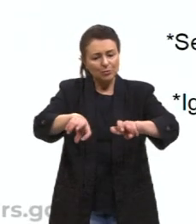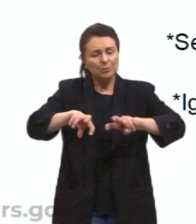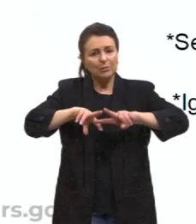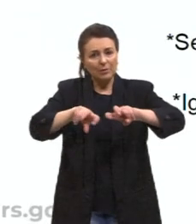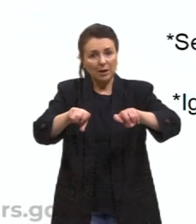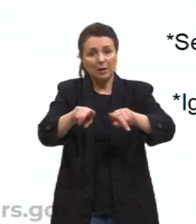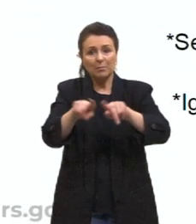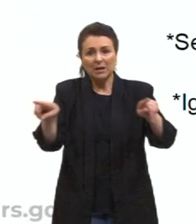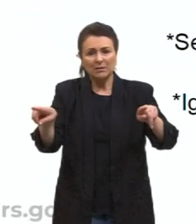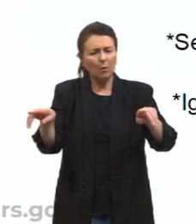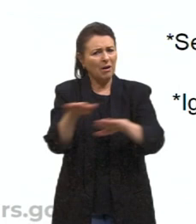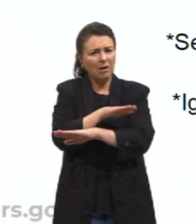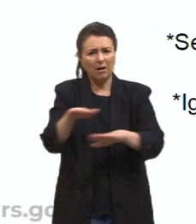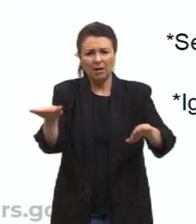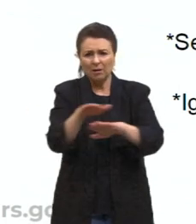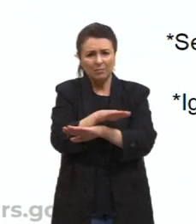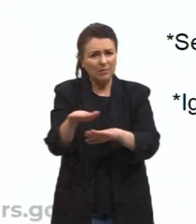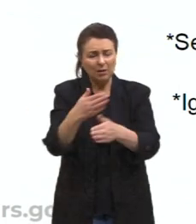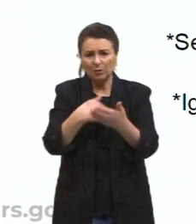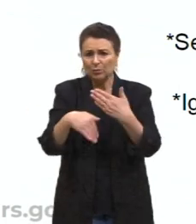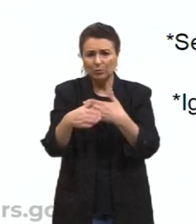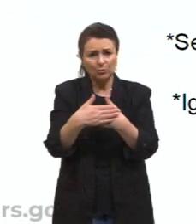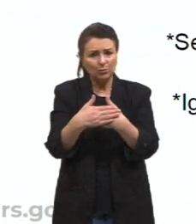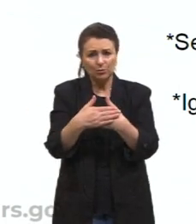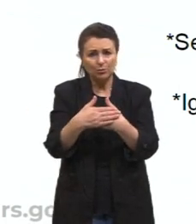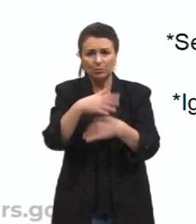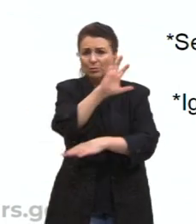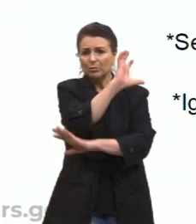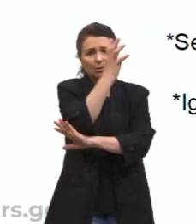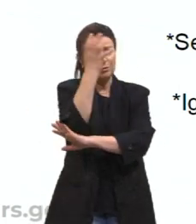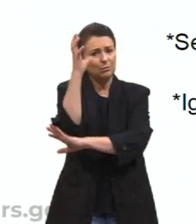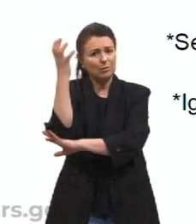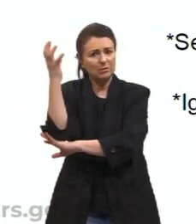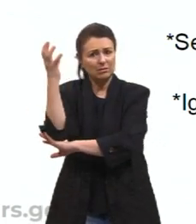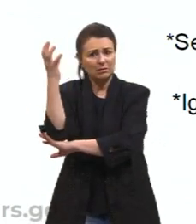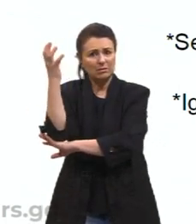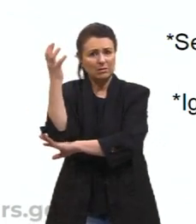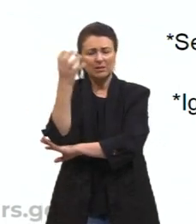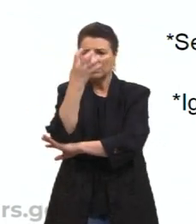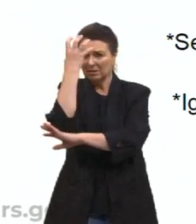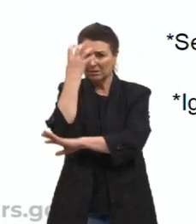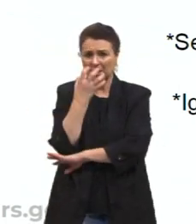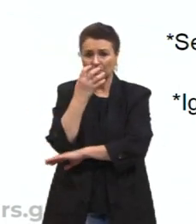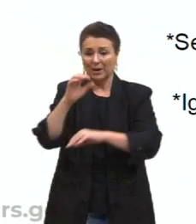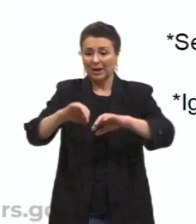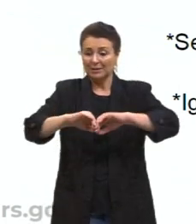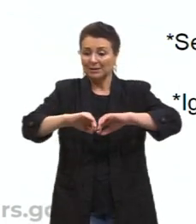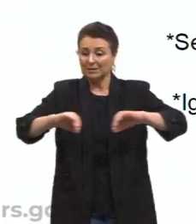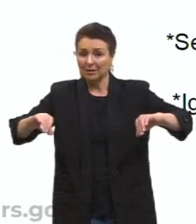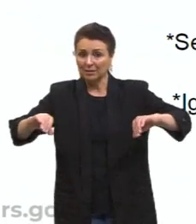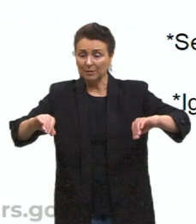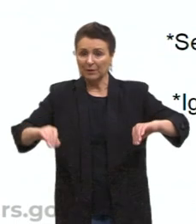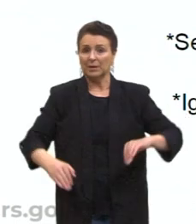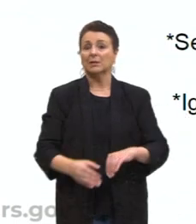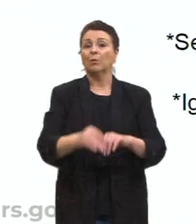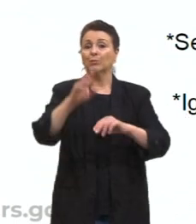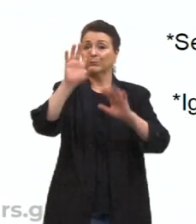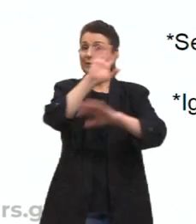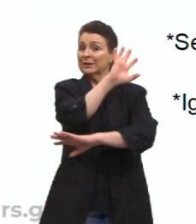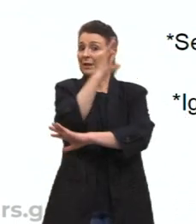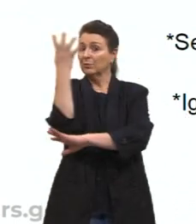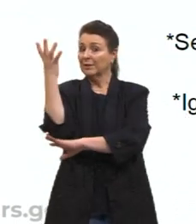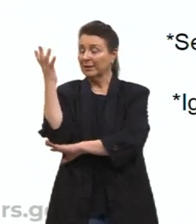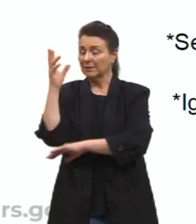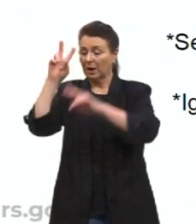sem ter que destruiu sem ter que destruir a natureza né Então olha só né Essa separação entre natureza e humanidade começa também